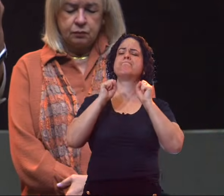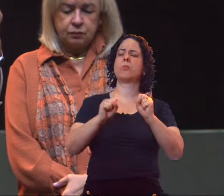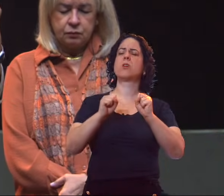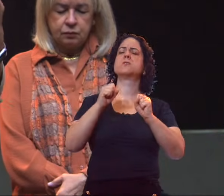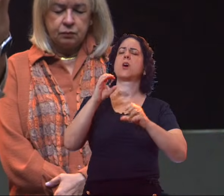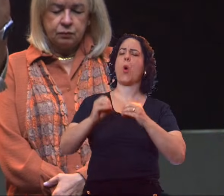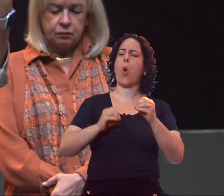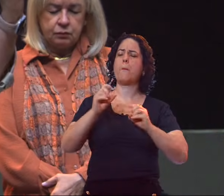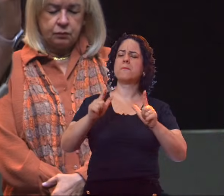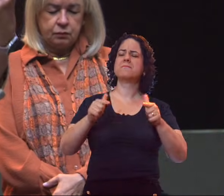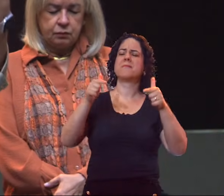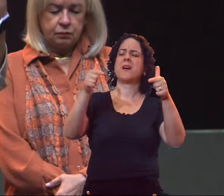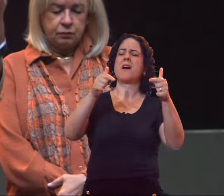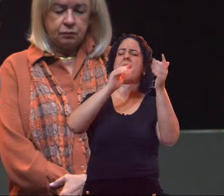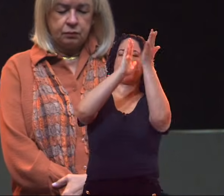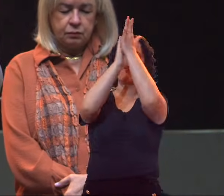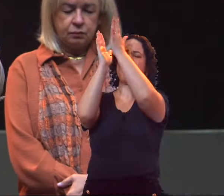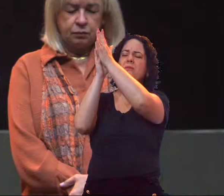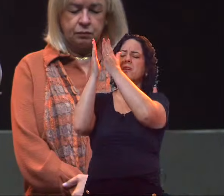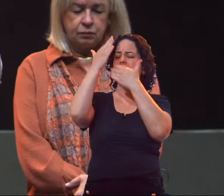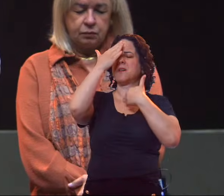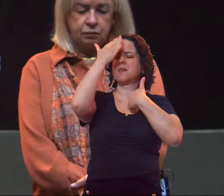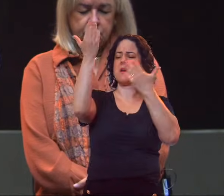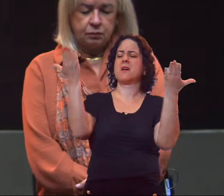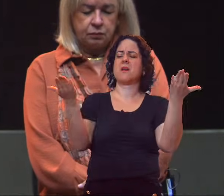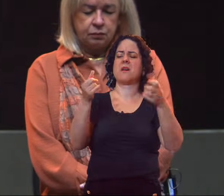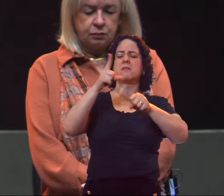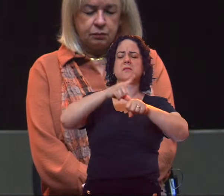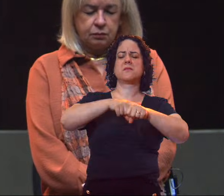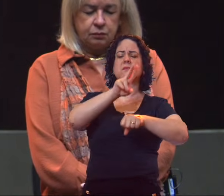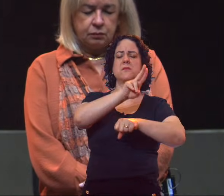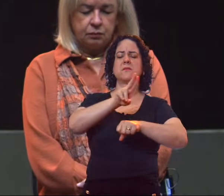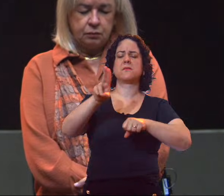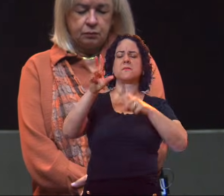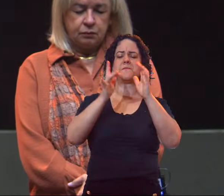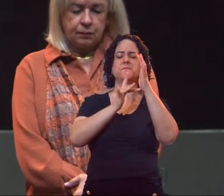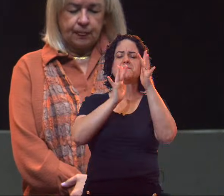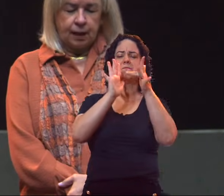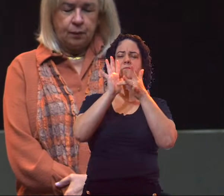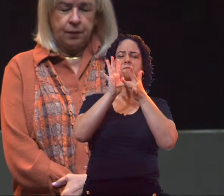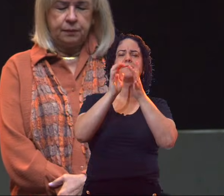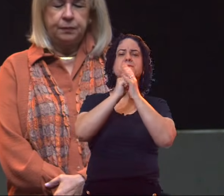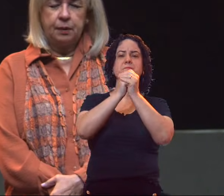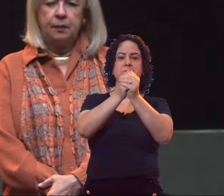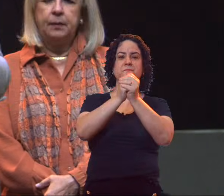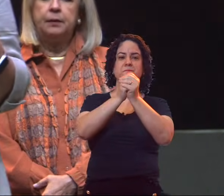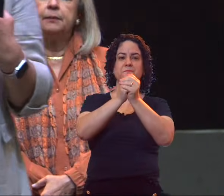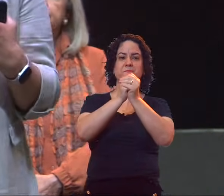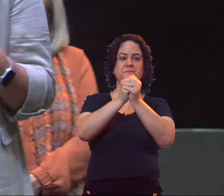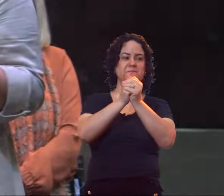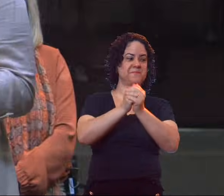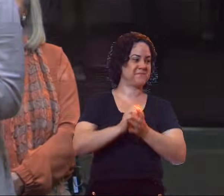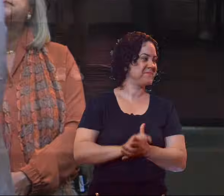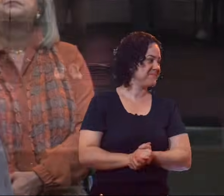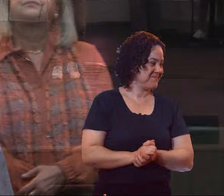possa avançar. Te louvo e te agradeço por esse momento, em nome de Jesus. Amém. Amém,